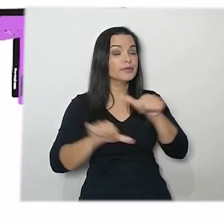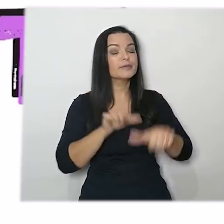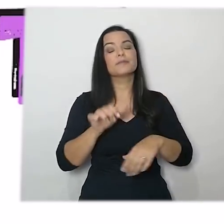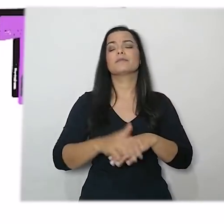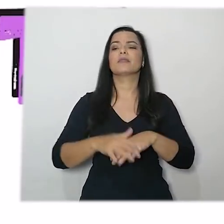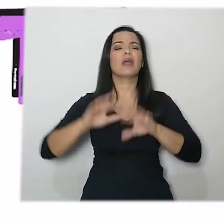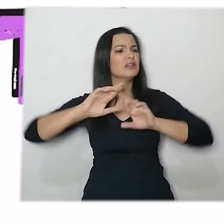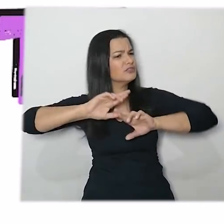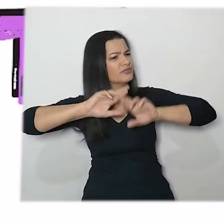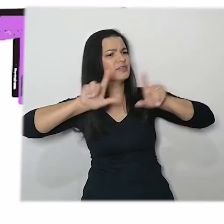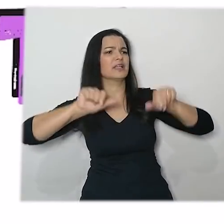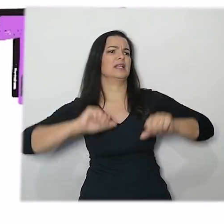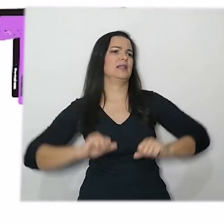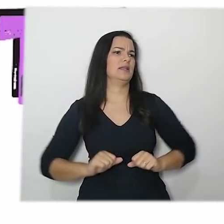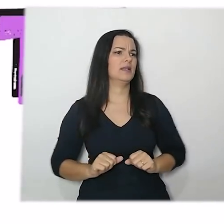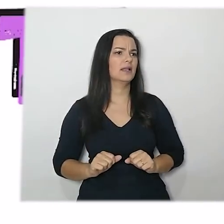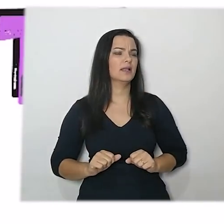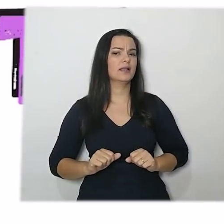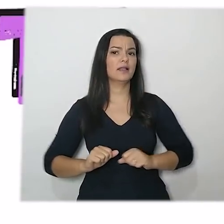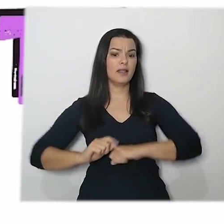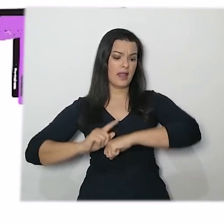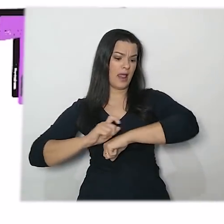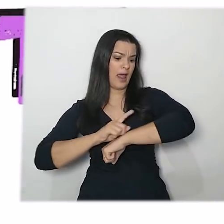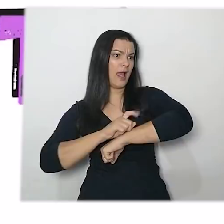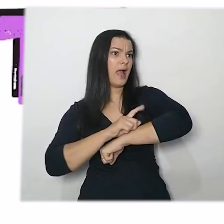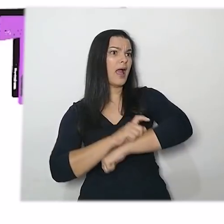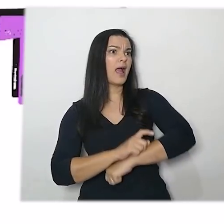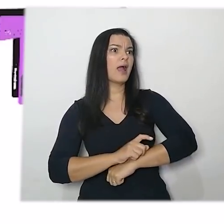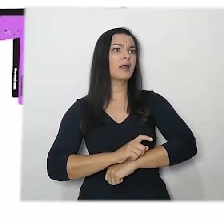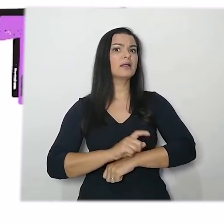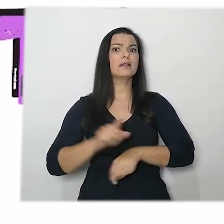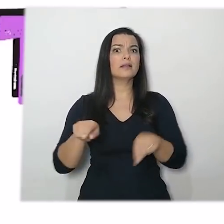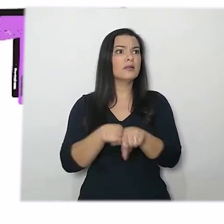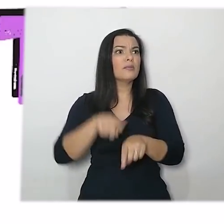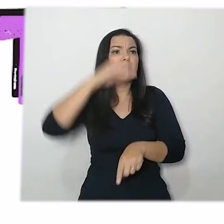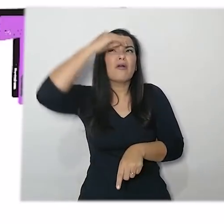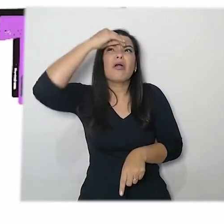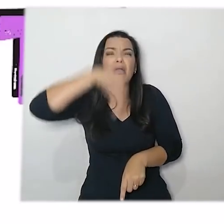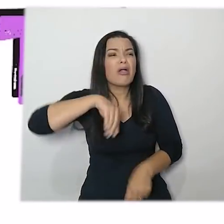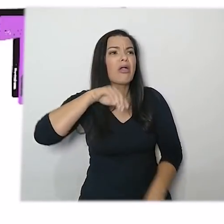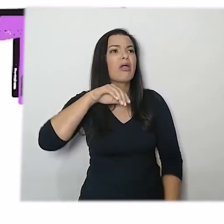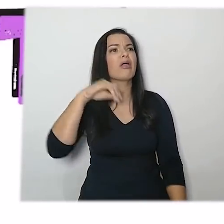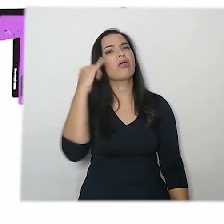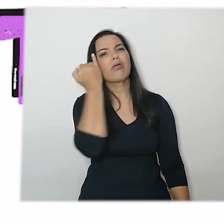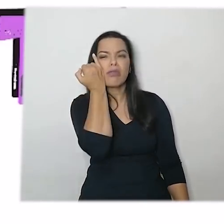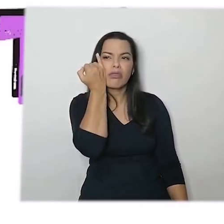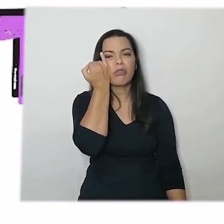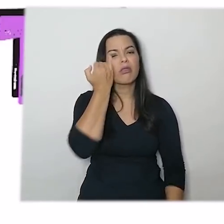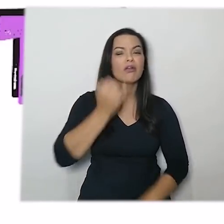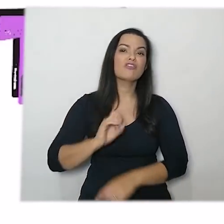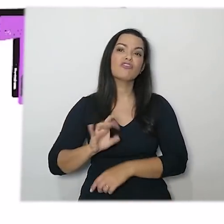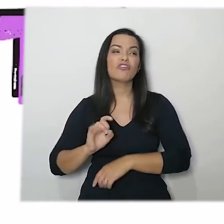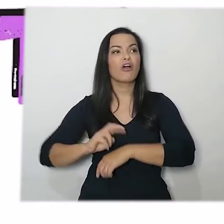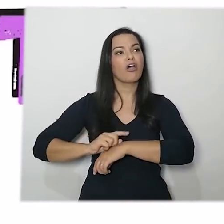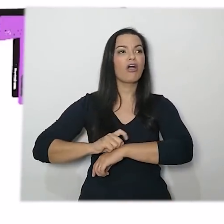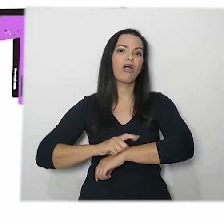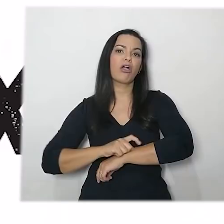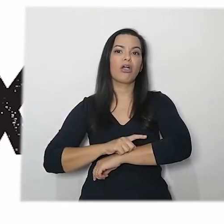muito diferente. Depois a lagarta é uma preguiçosa, vive lagarteando por aí.